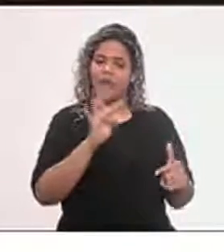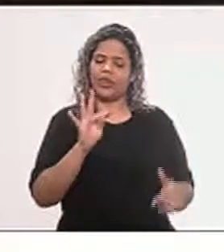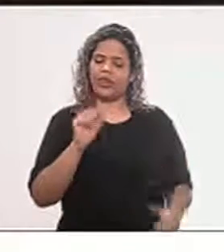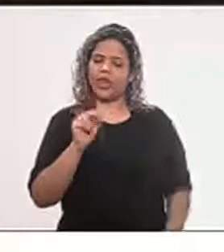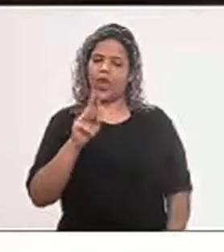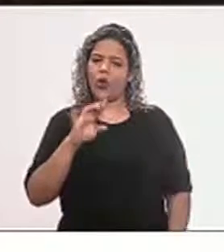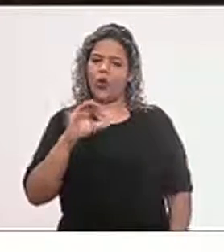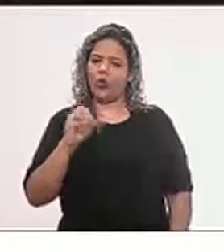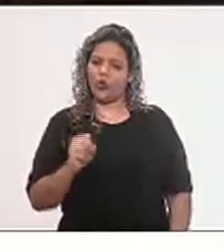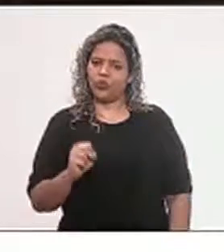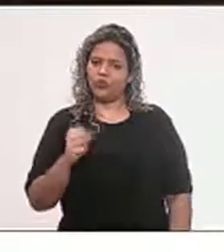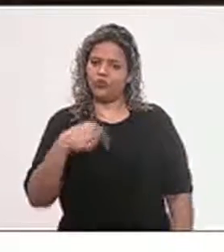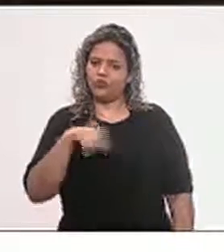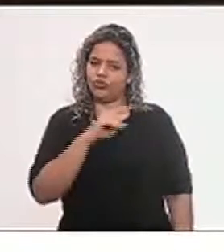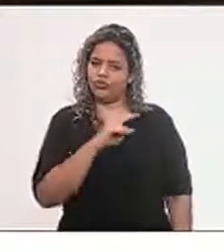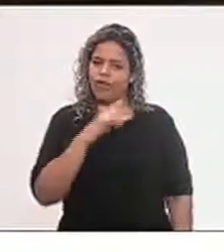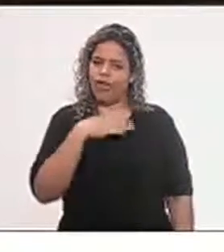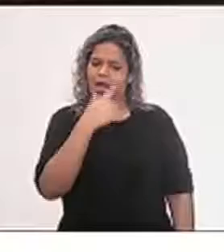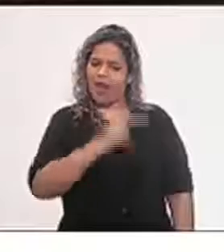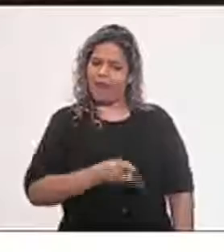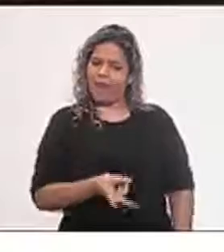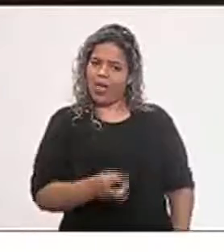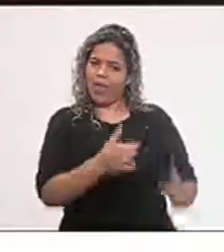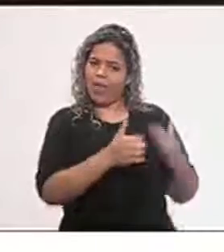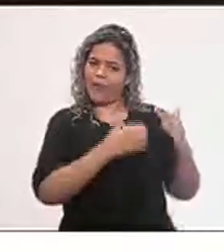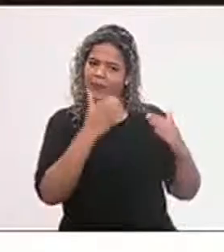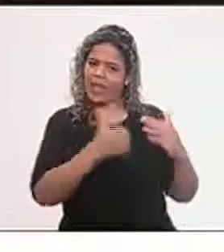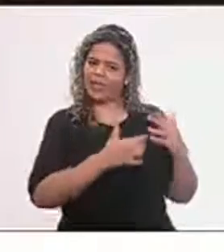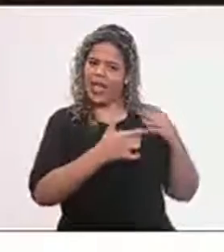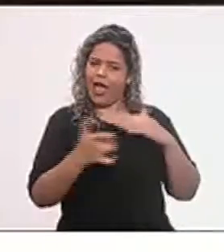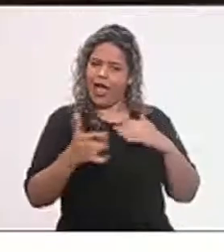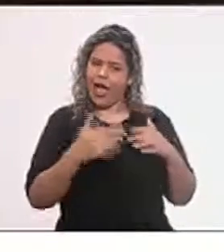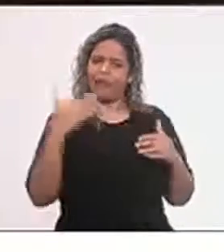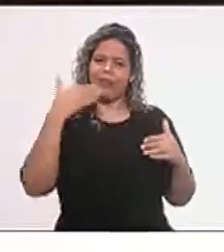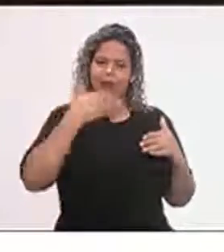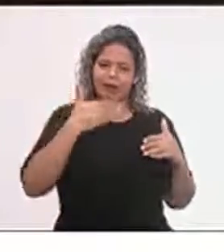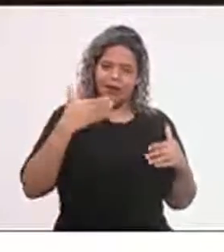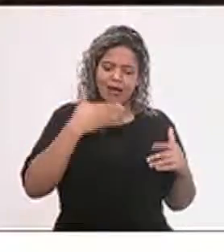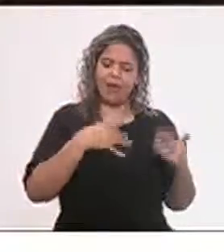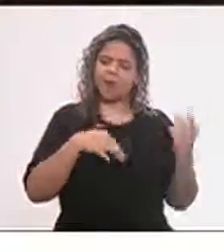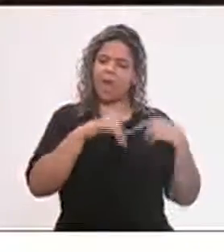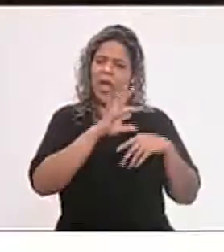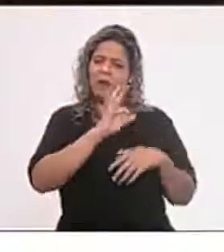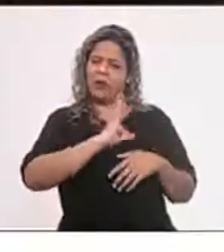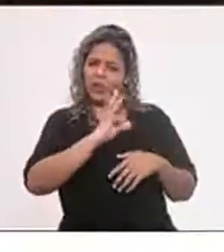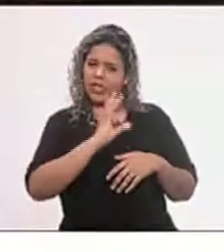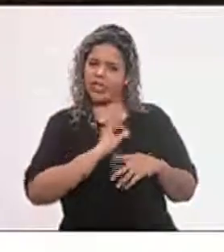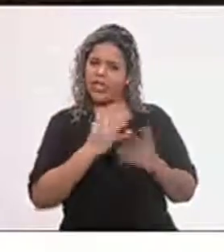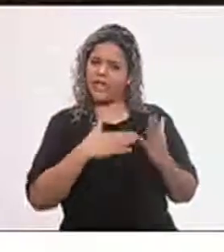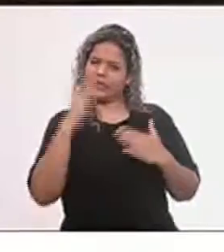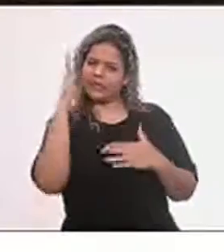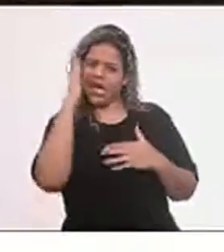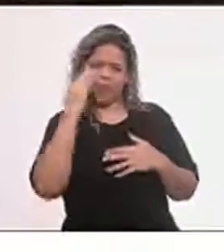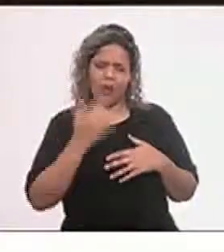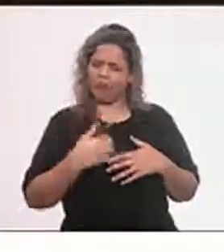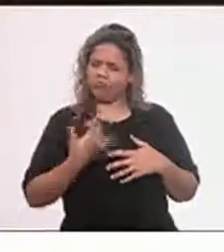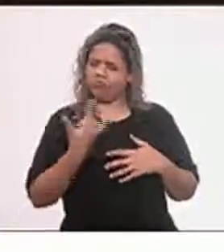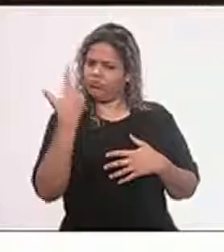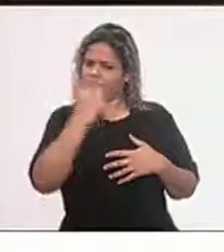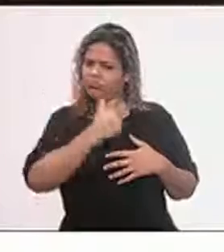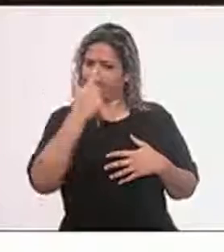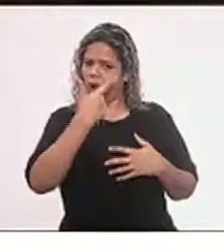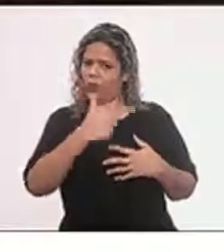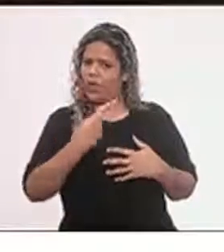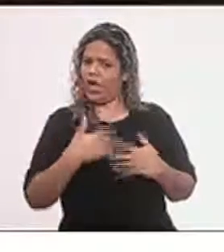Taurus, essa mesma empresa que tem armas que falham, e aí policiais sabem que eu não estou mentindo,